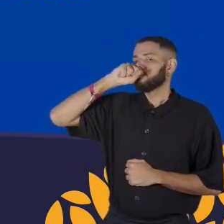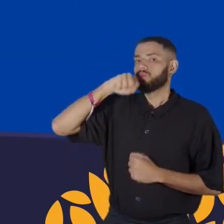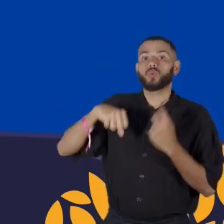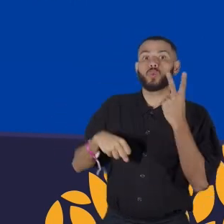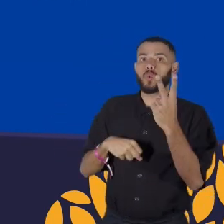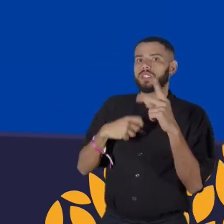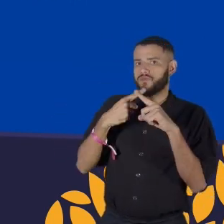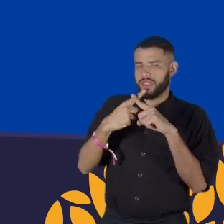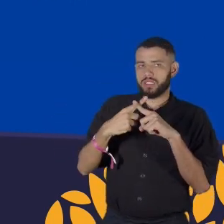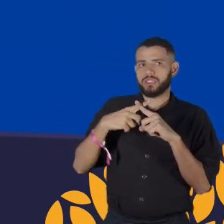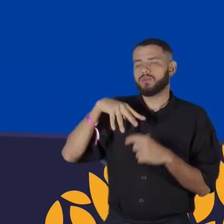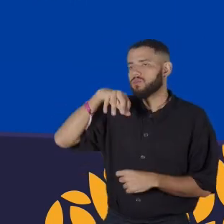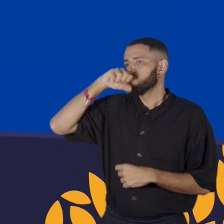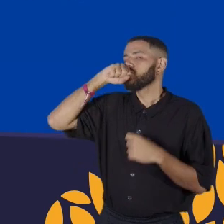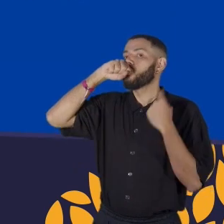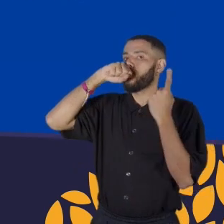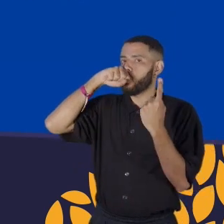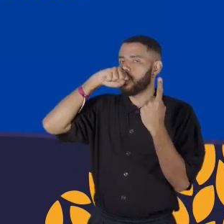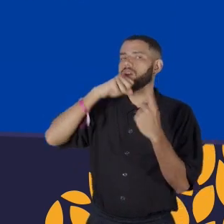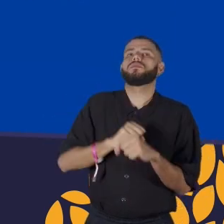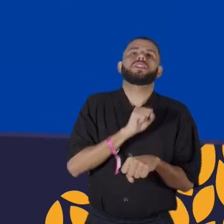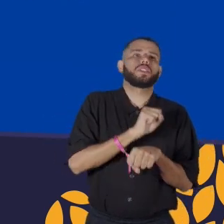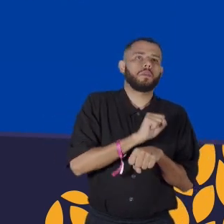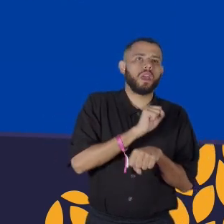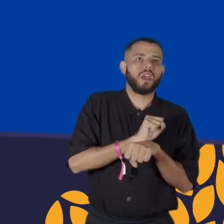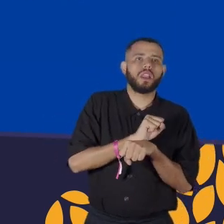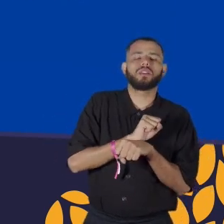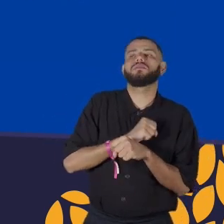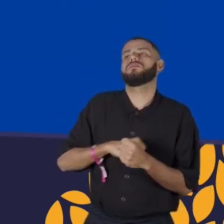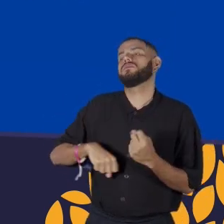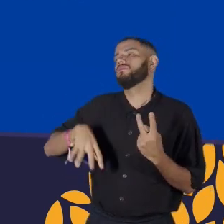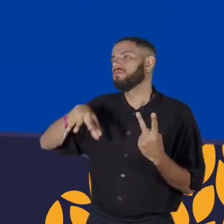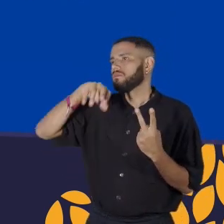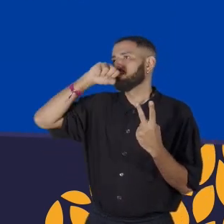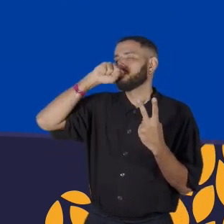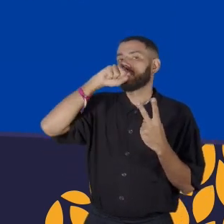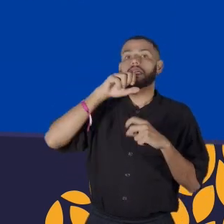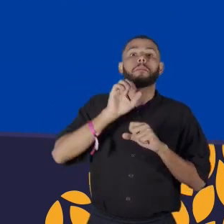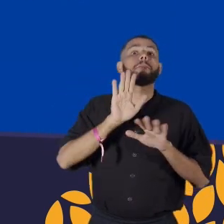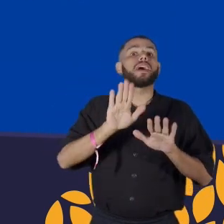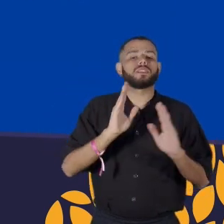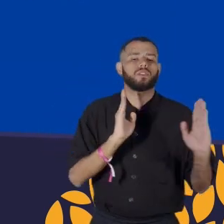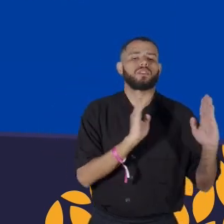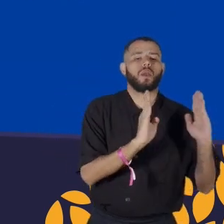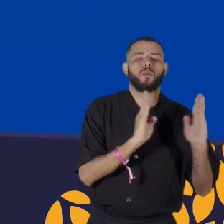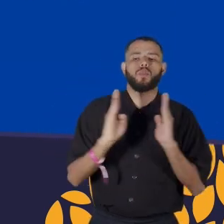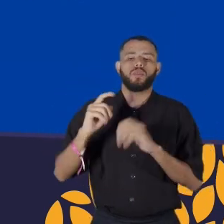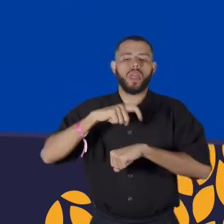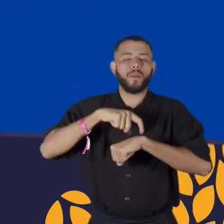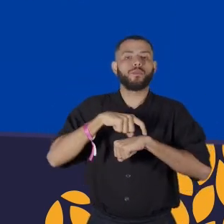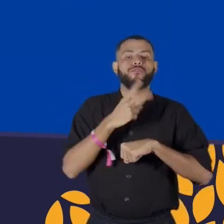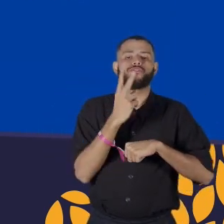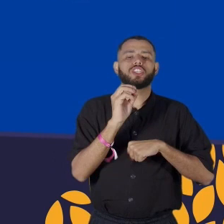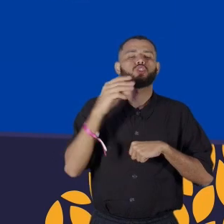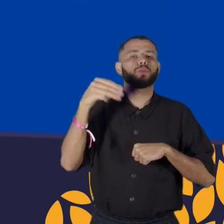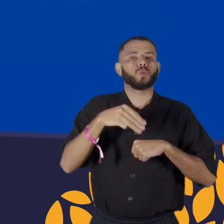vez, esperava, inalava a segunda vez. O intervalo era 20 minutos. Ele